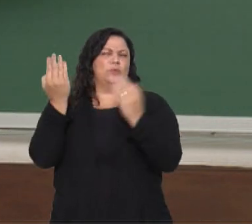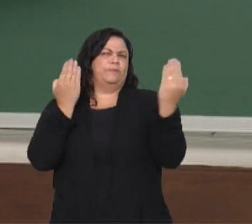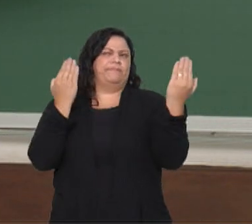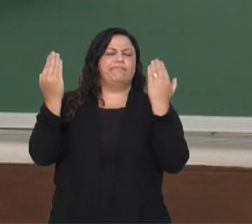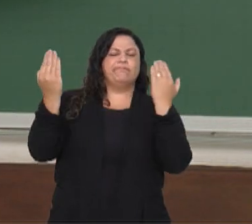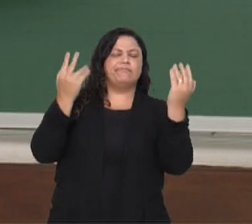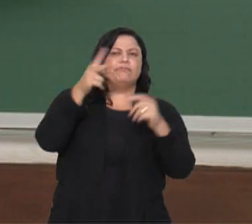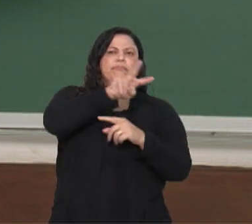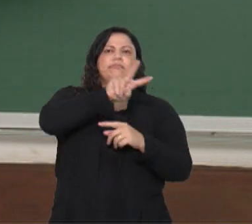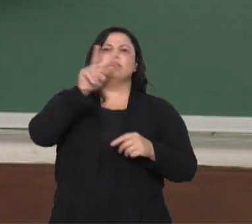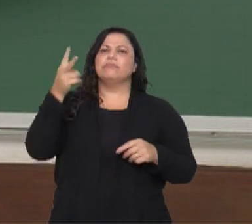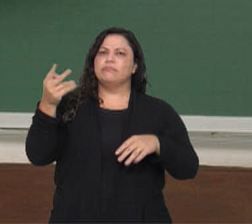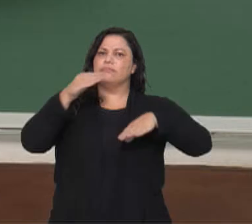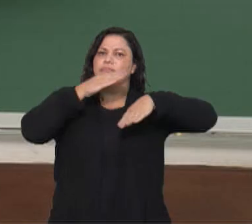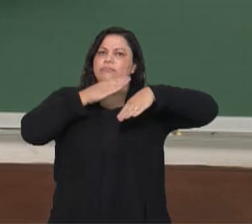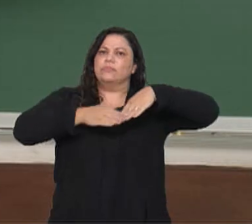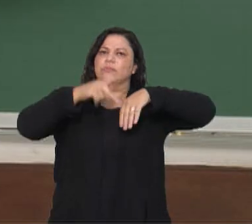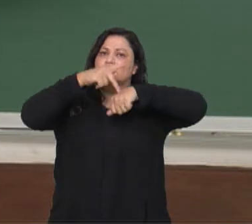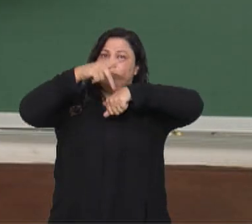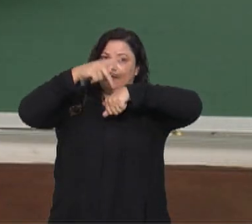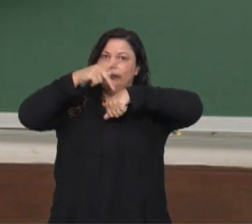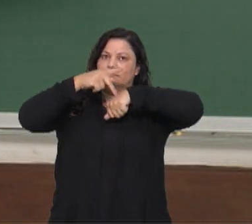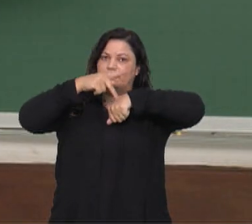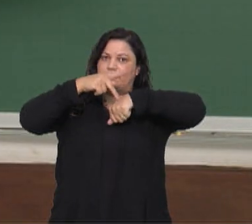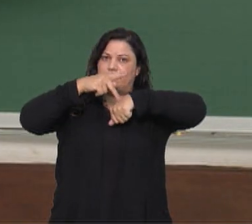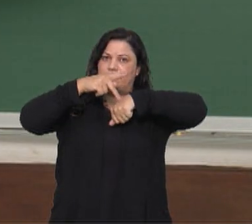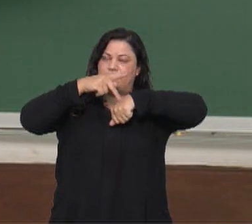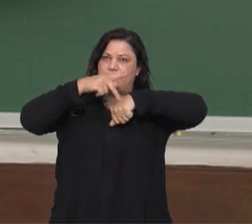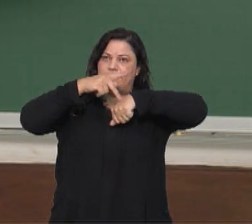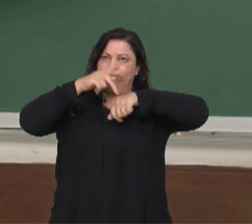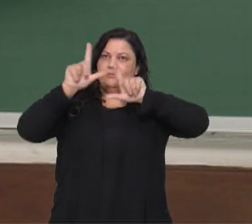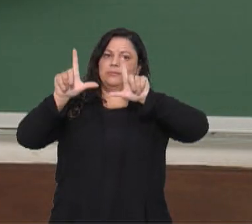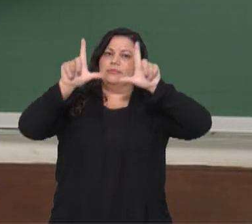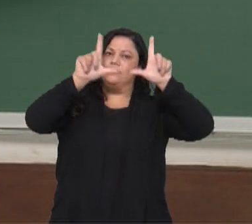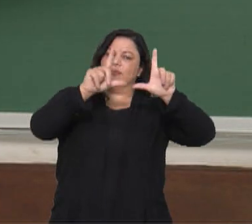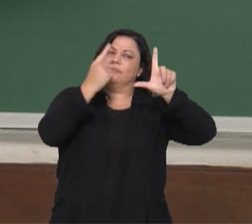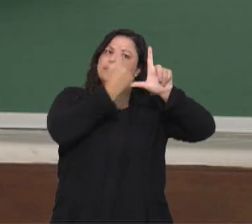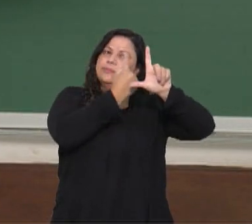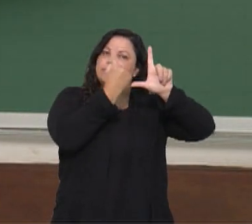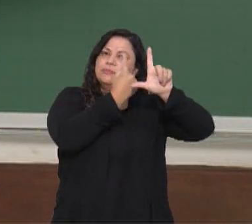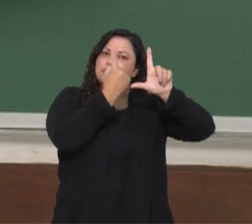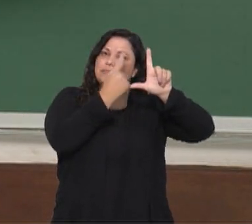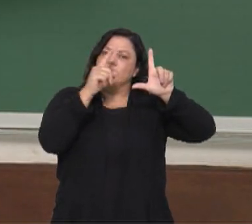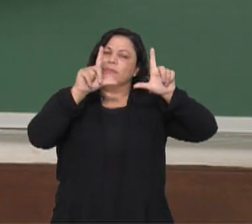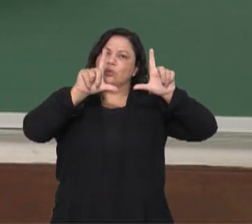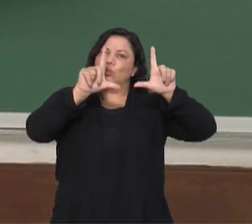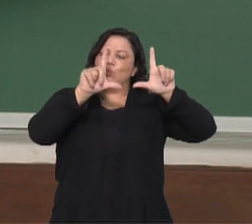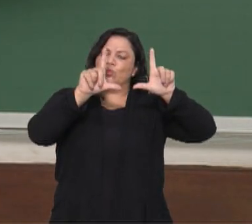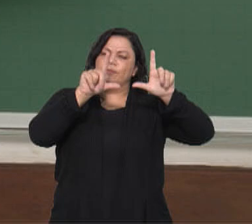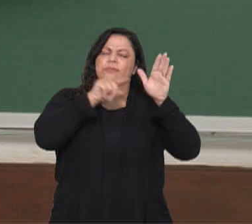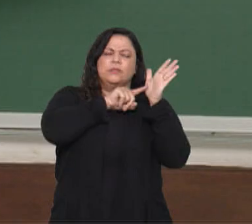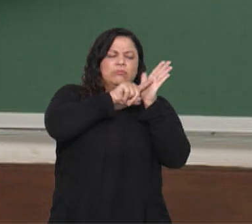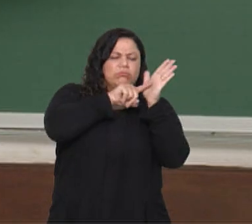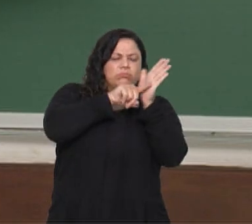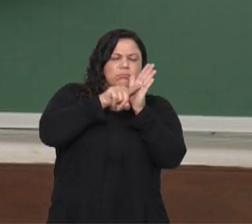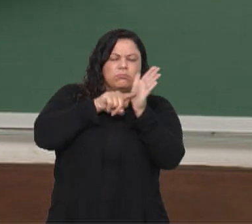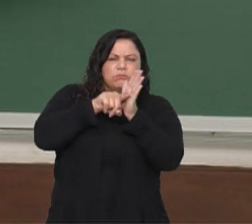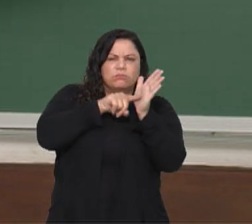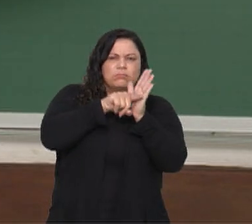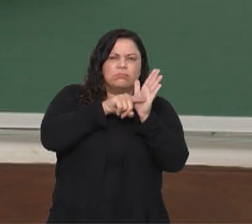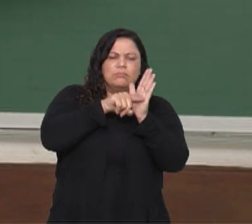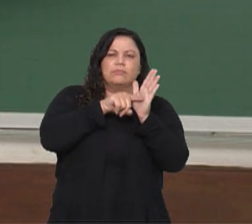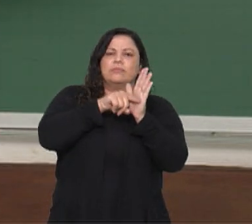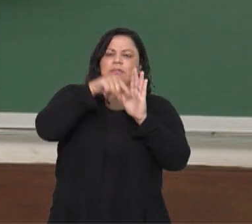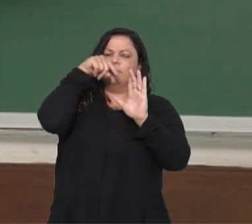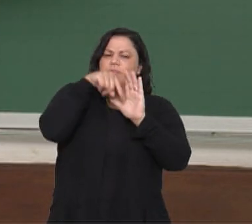são pedras. Mas nessa primeira imagem, os historiadores, os arqueólogos, os paleontólogos, ou seja,